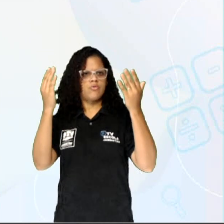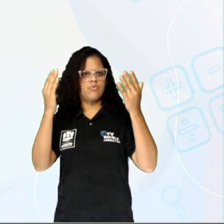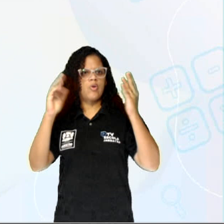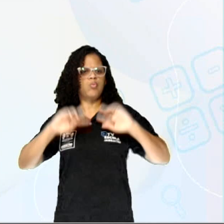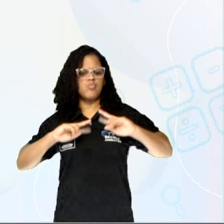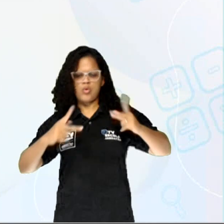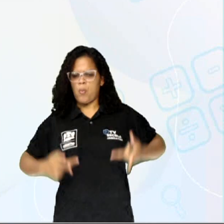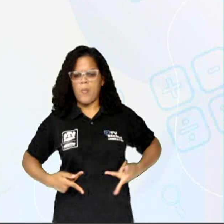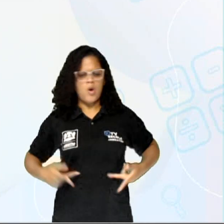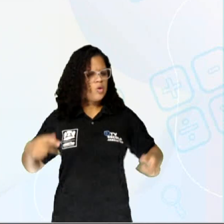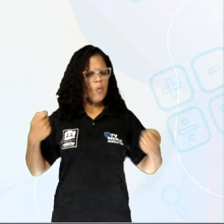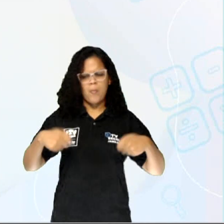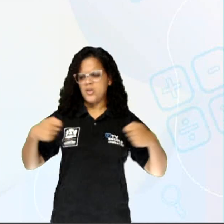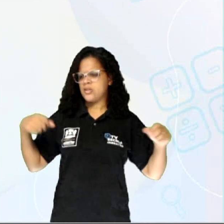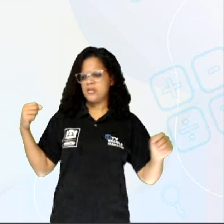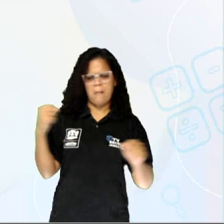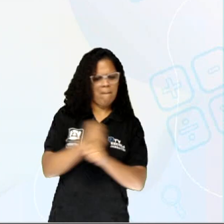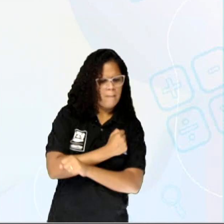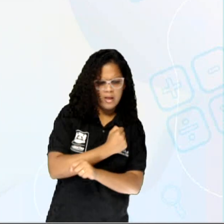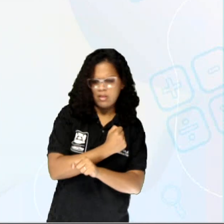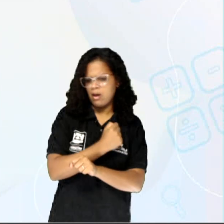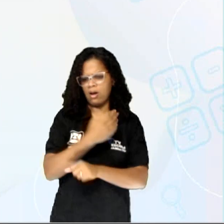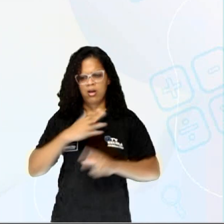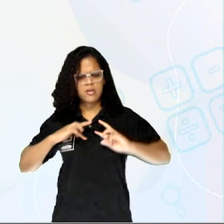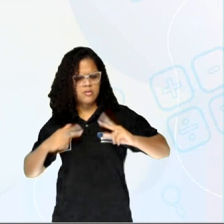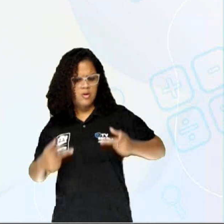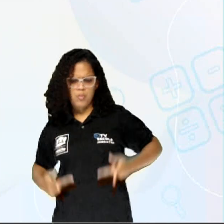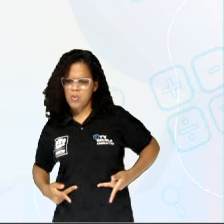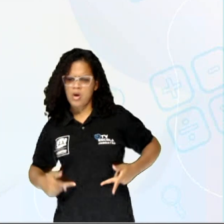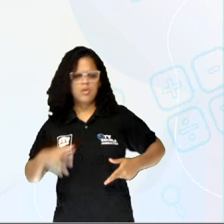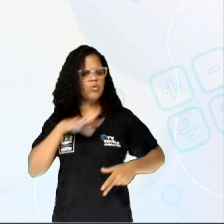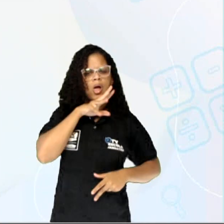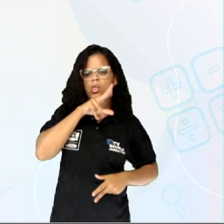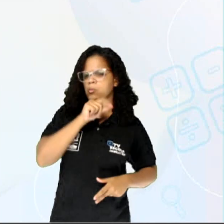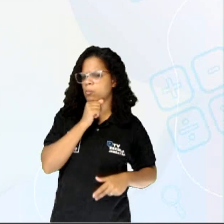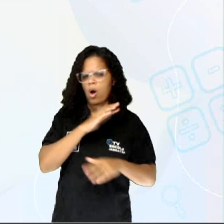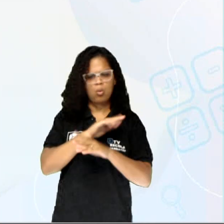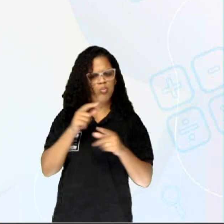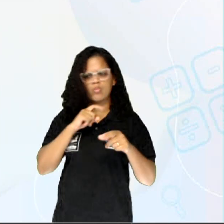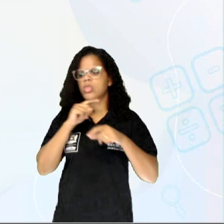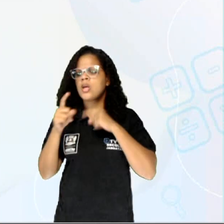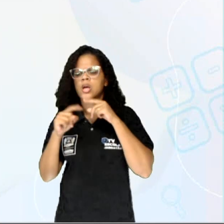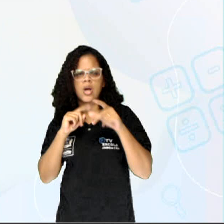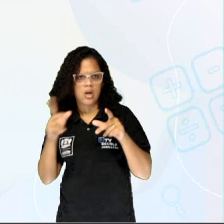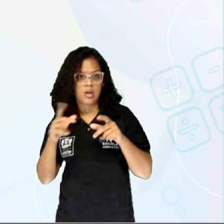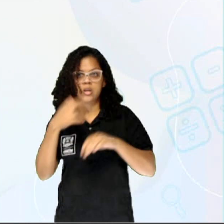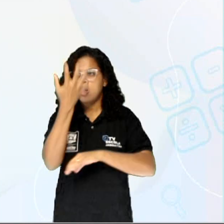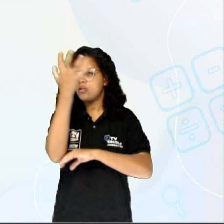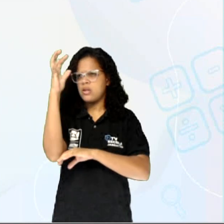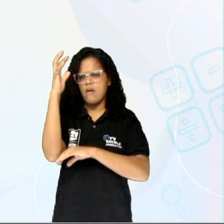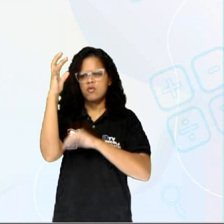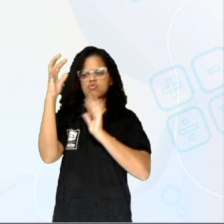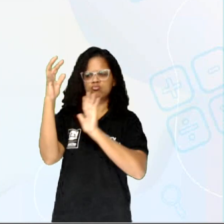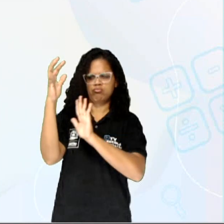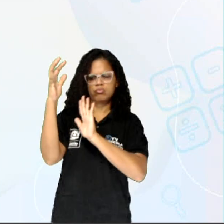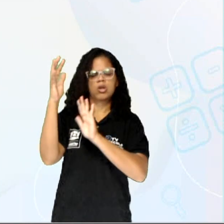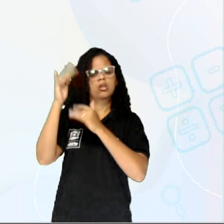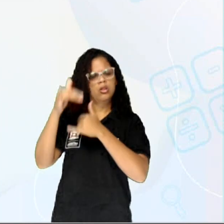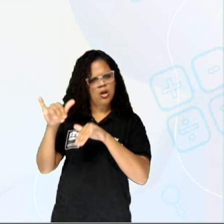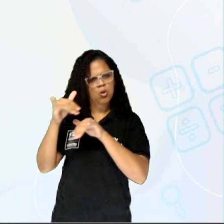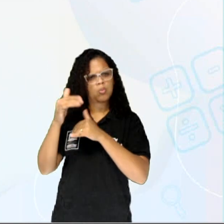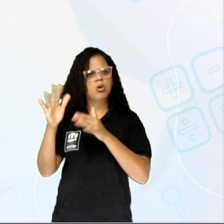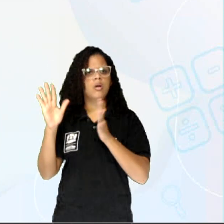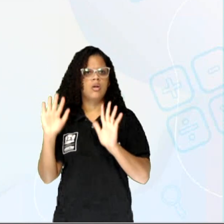mate, nem bicho, nem homem, e deixe em paz as árvores da floresta. Procura-se algum lugar no